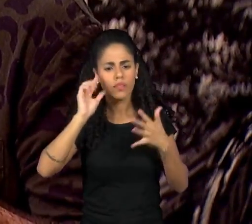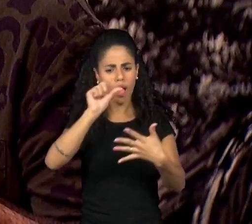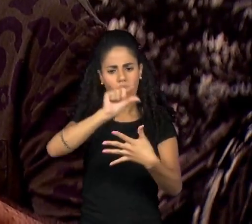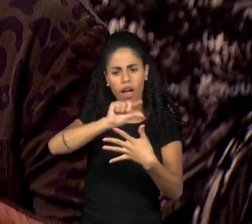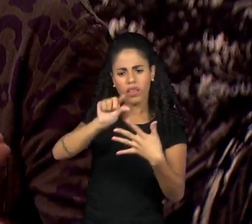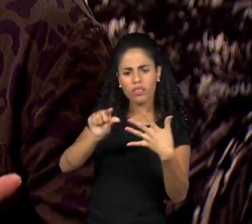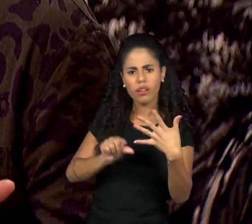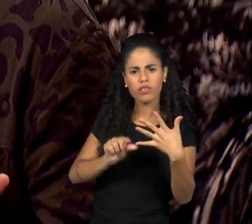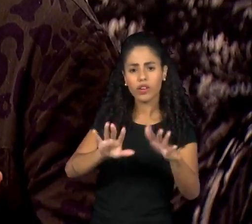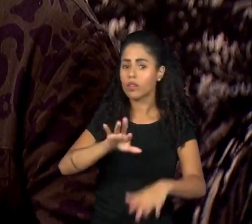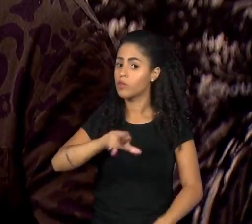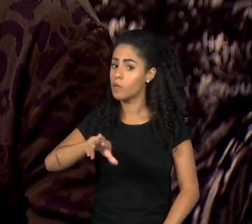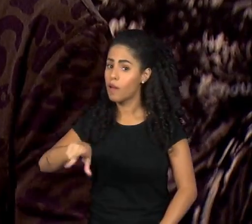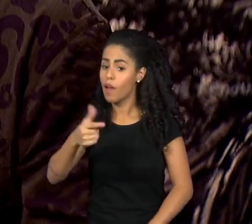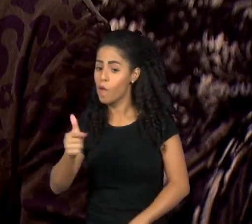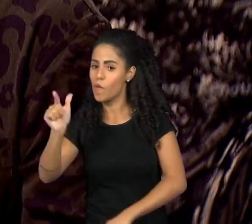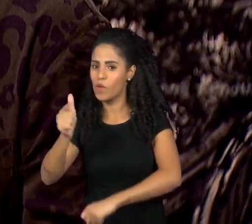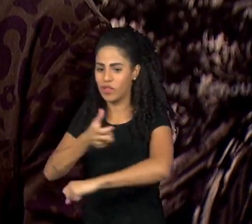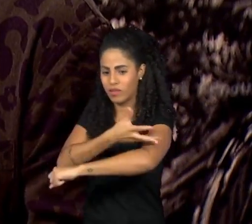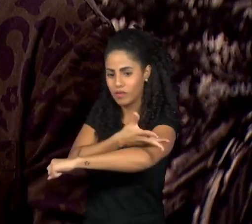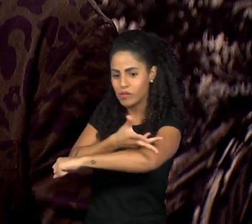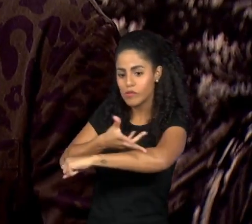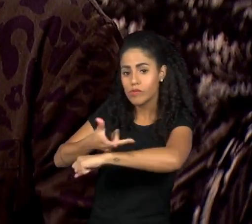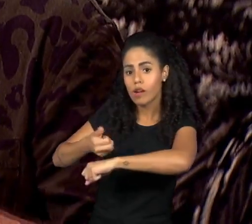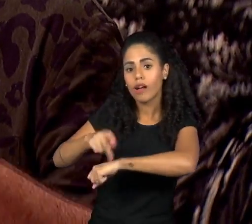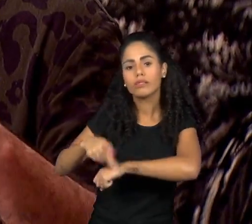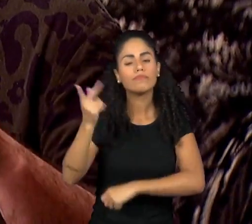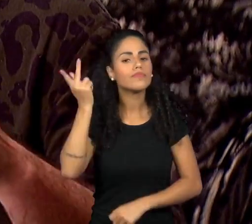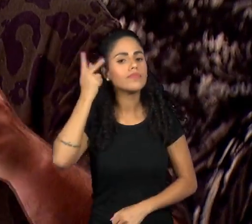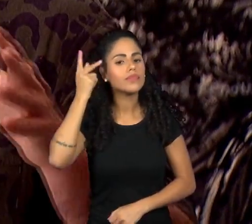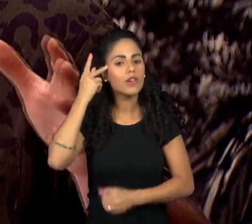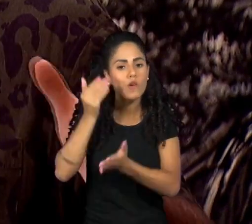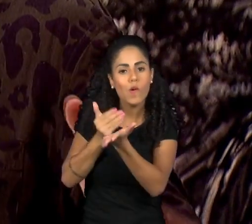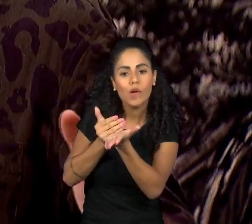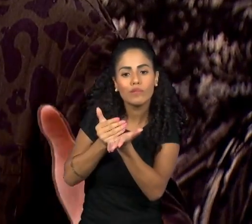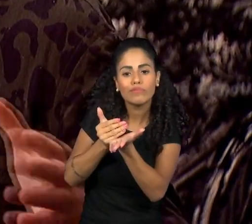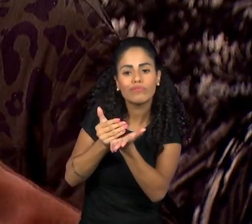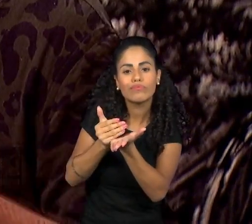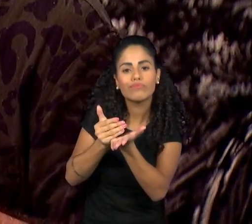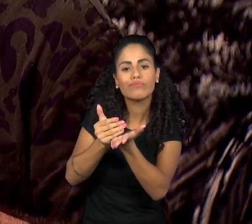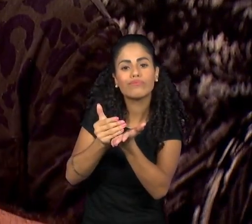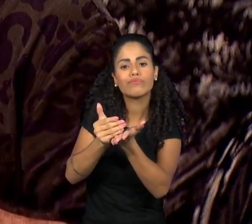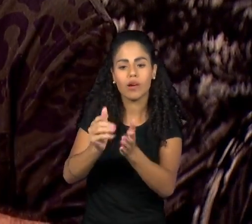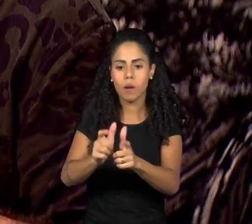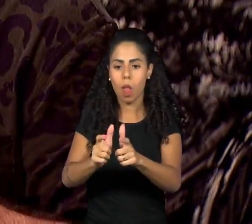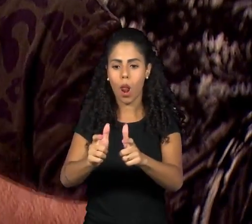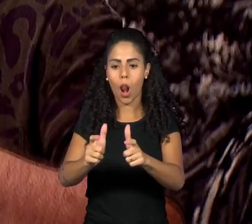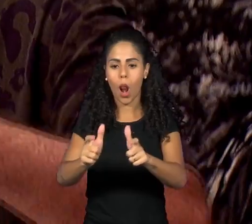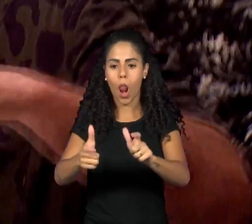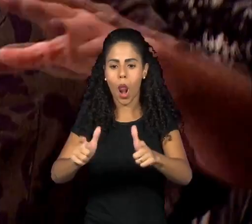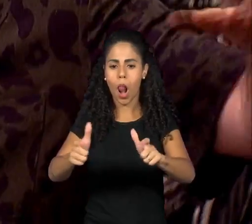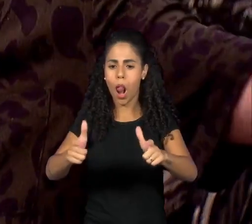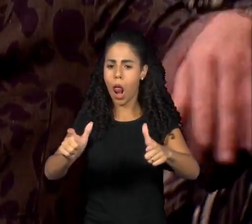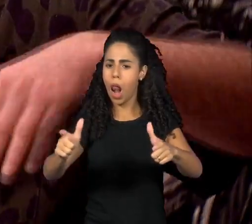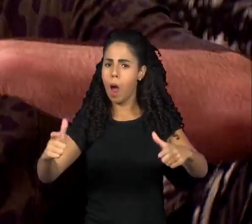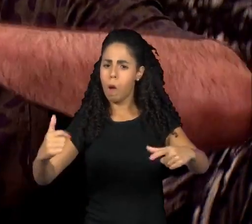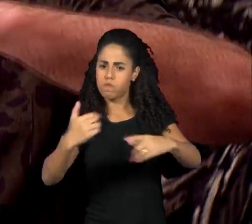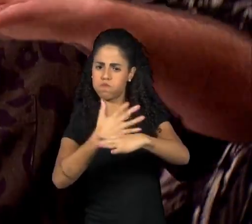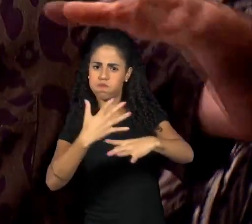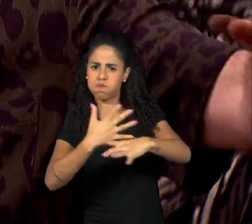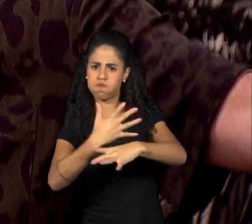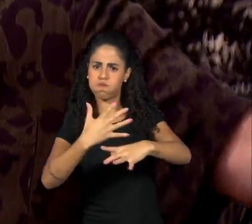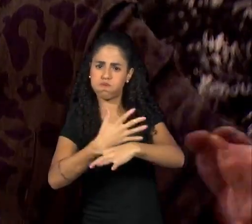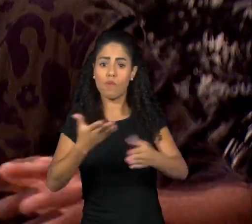não é, é o Cerrado. O São Paulo começa nos campos de Piratininga, são pradarias